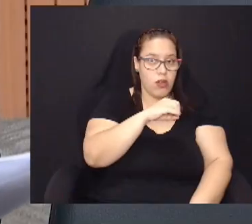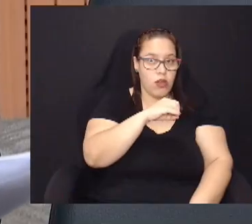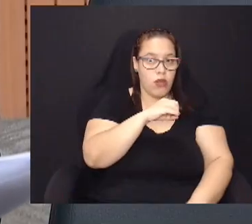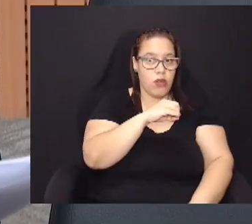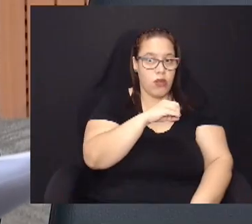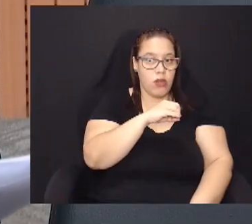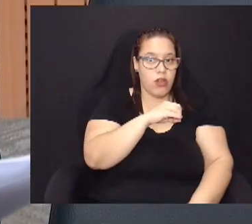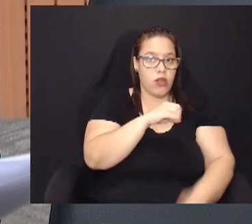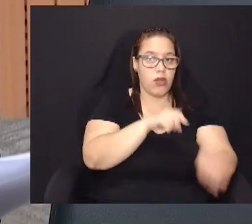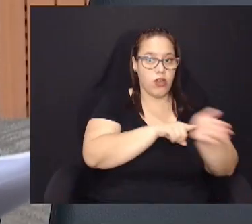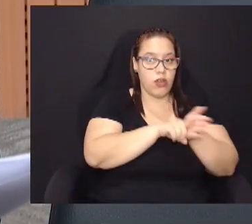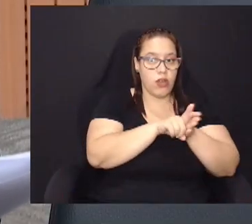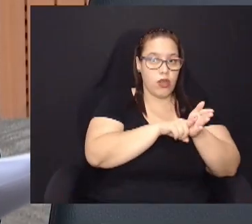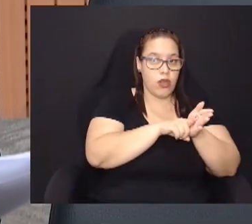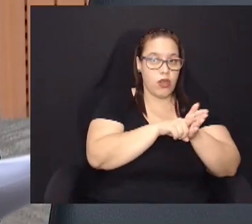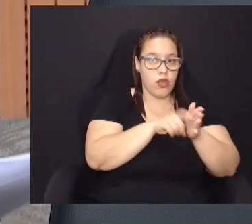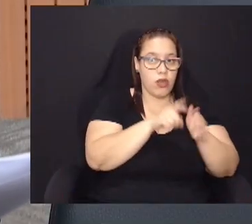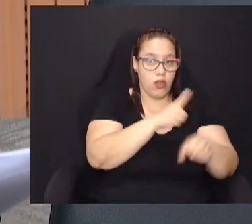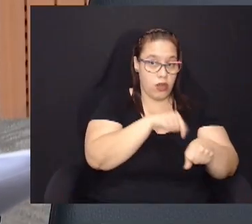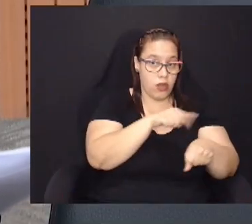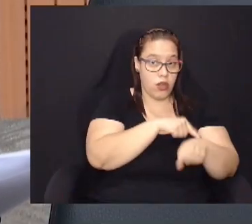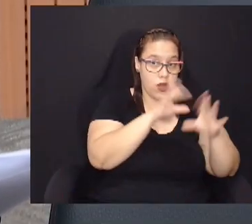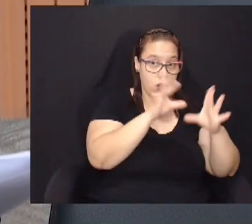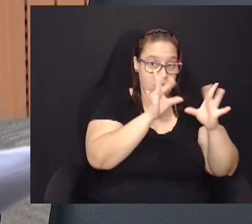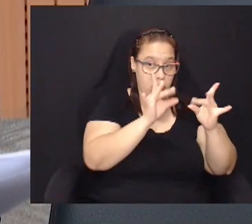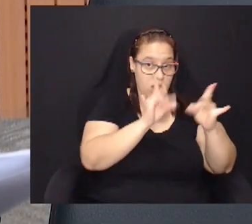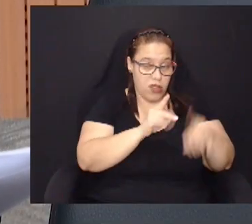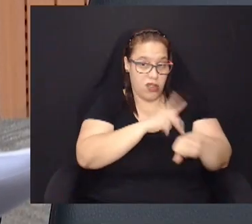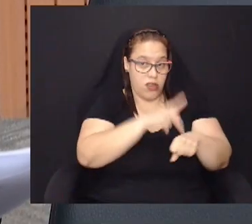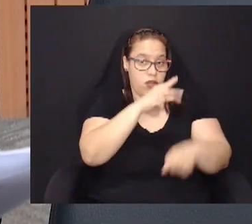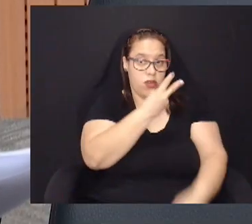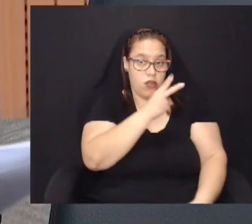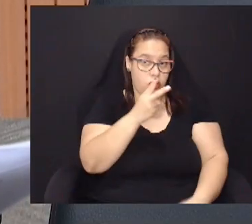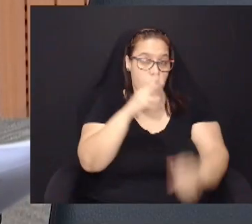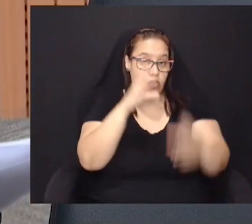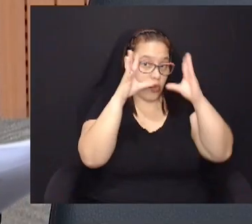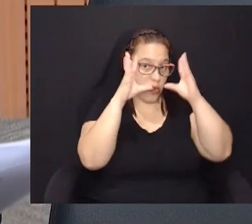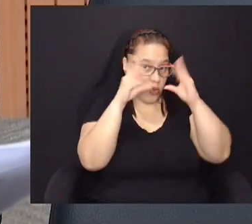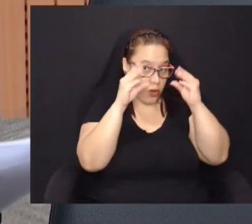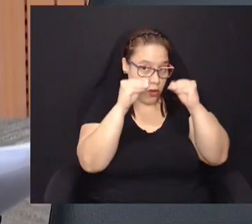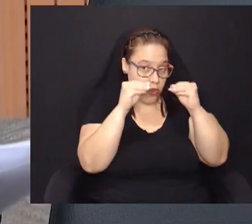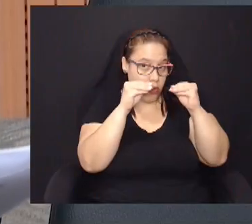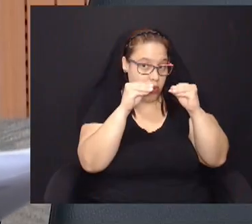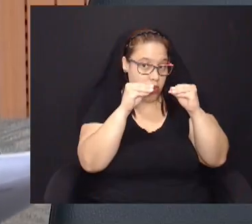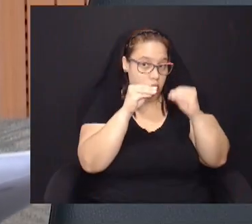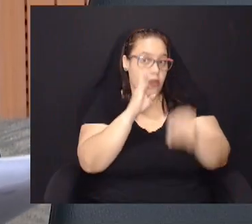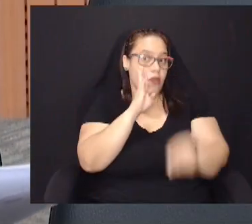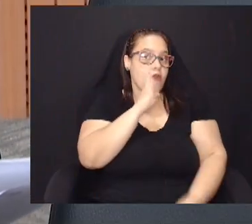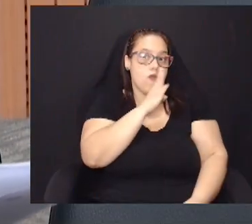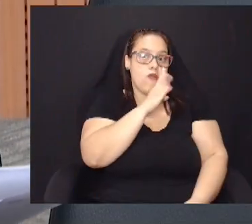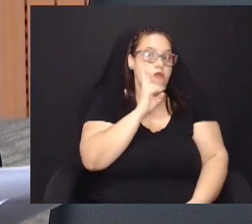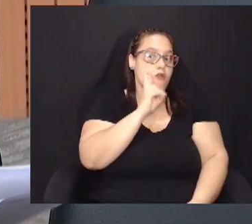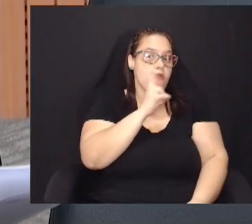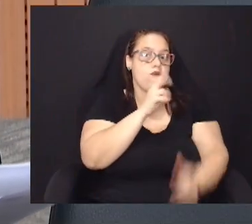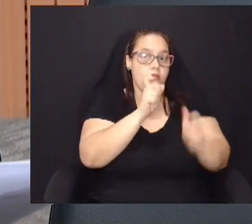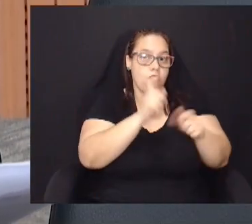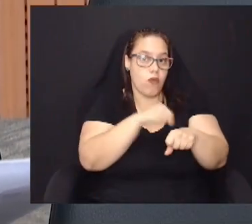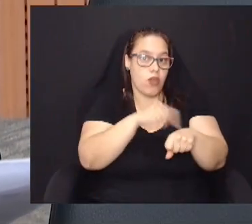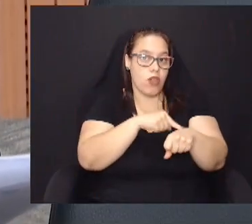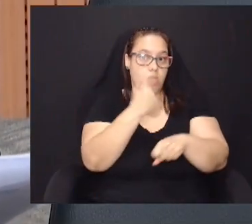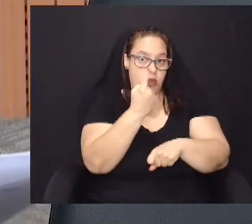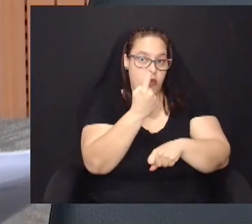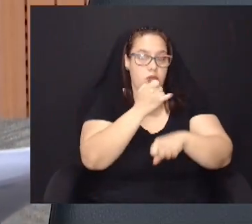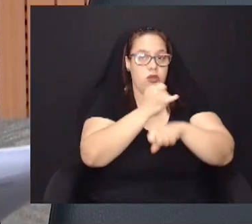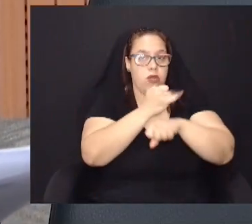fez. Então, assim, o horário especial após as 22 horas, no caso de bares e restaurantes, ele pode ser estendido até 1h da